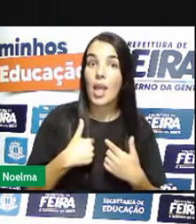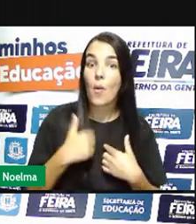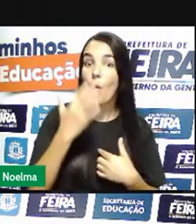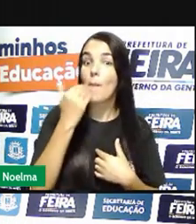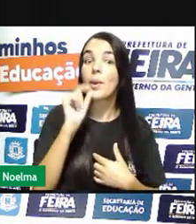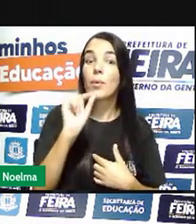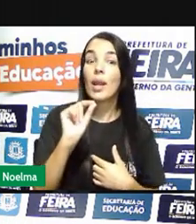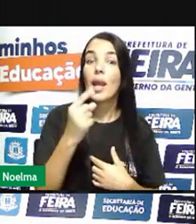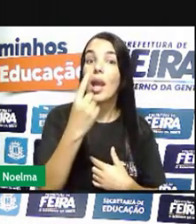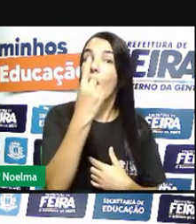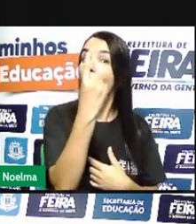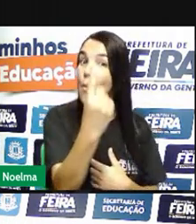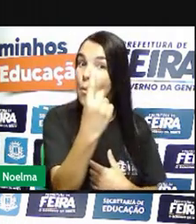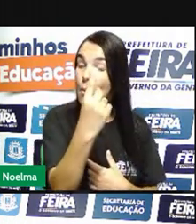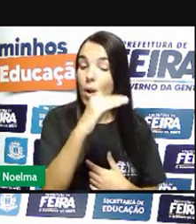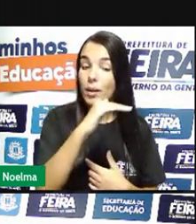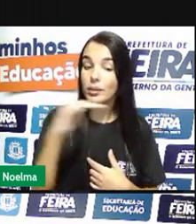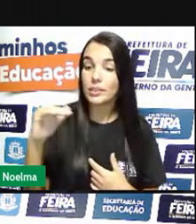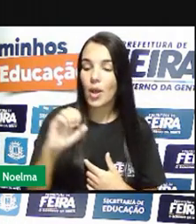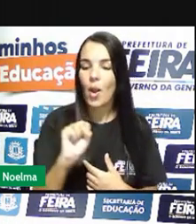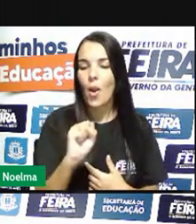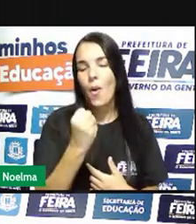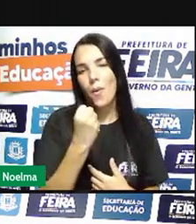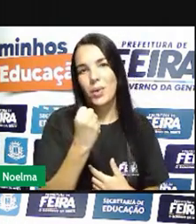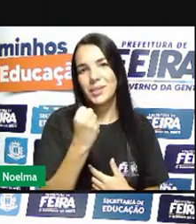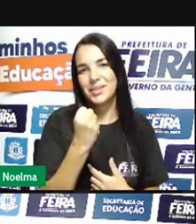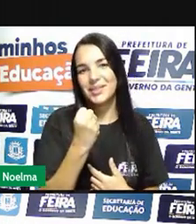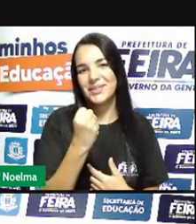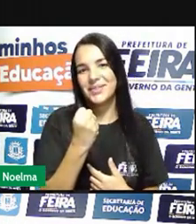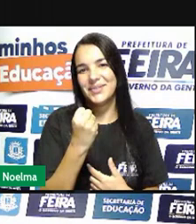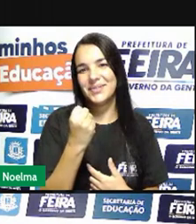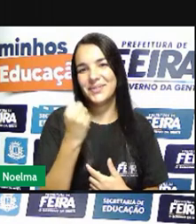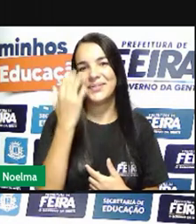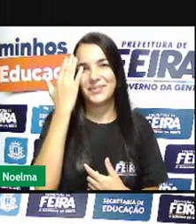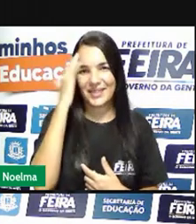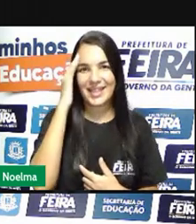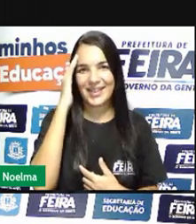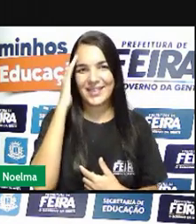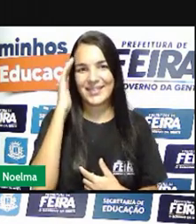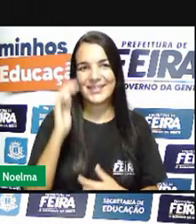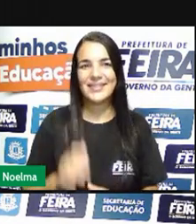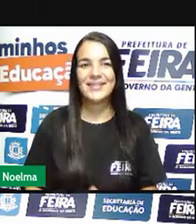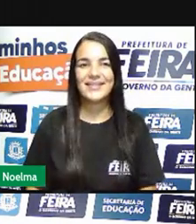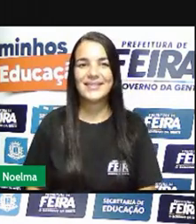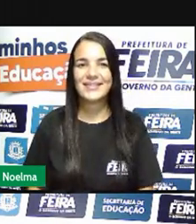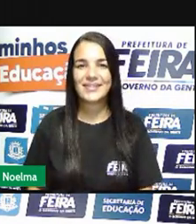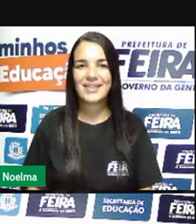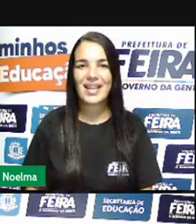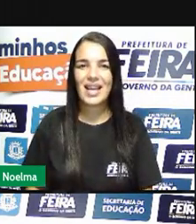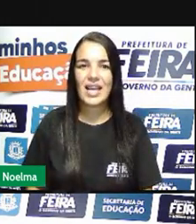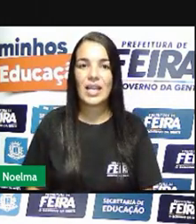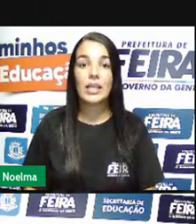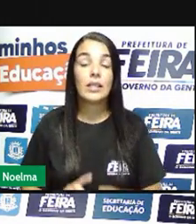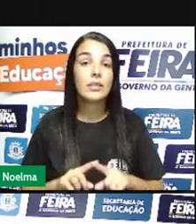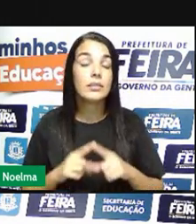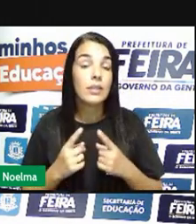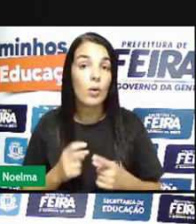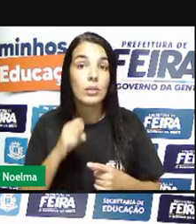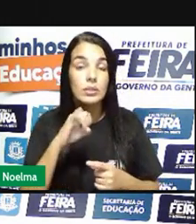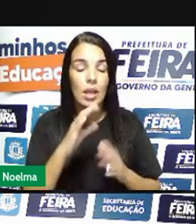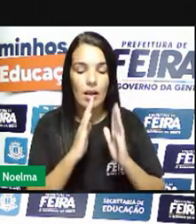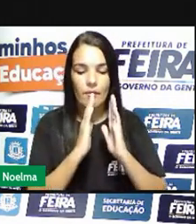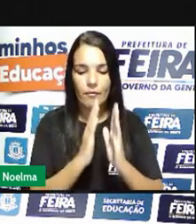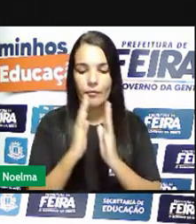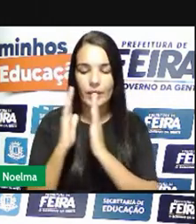um de quantos pedaços de oito então é um oitavo O que quer dizer uma fração